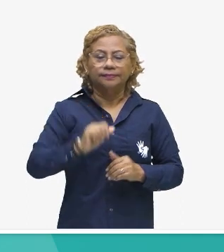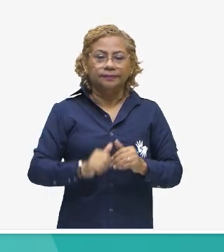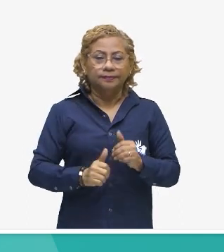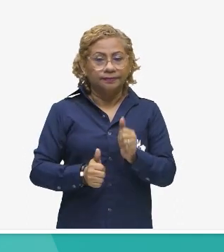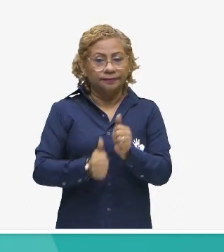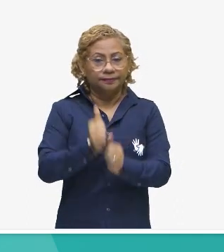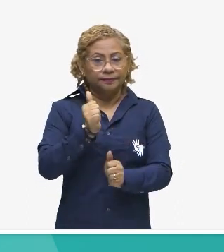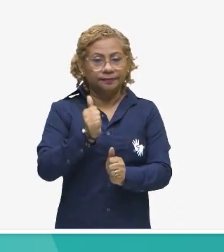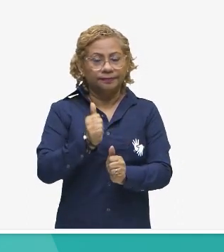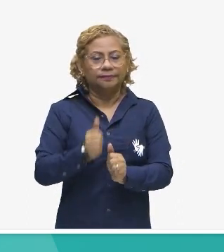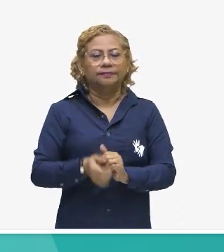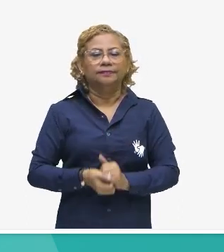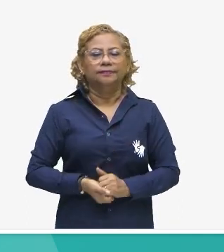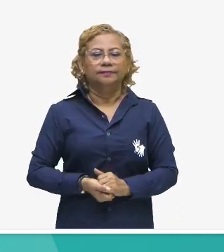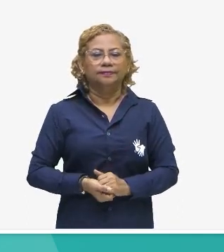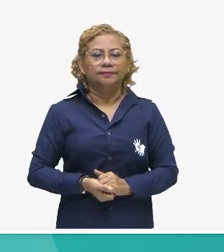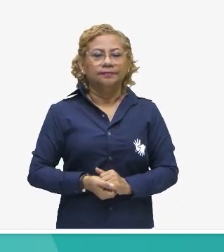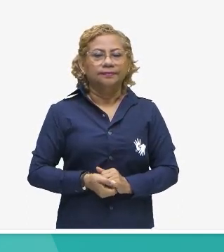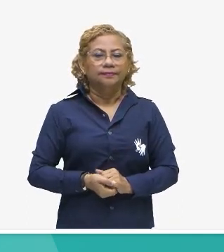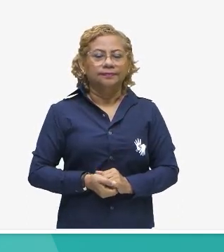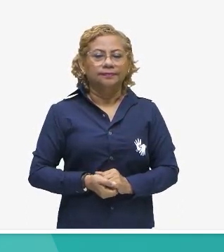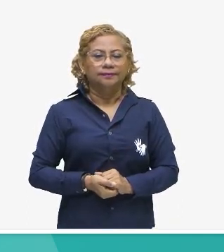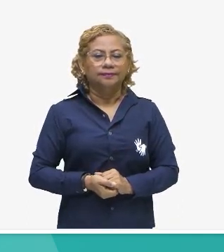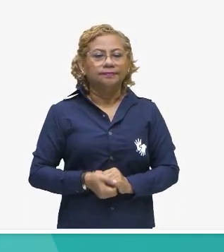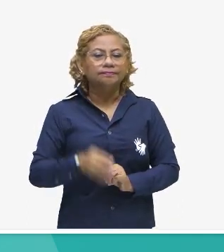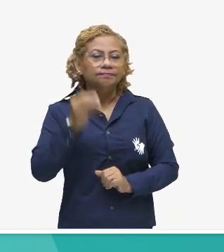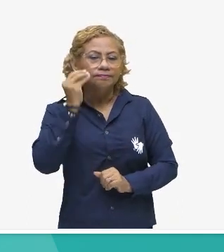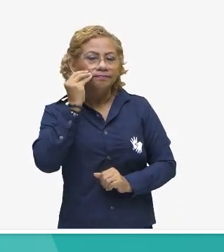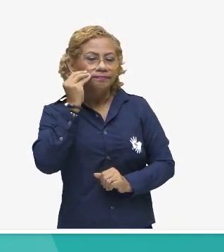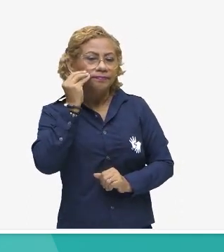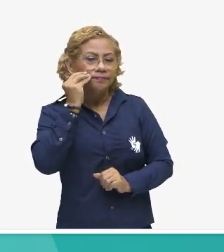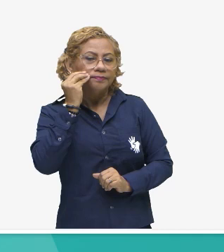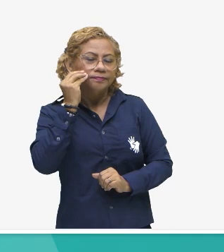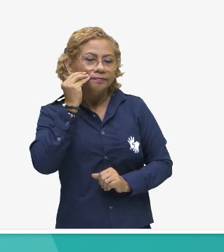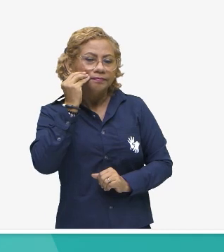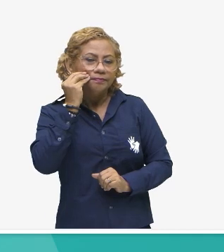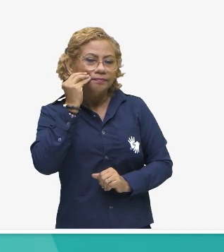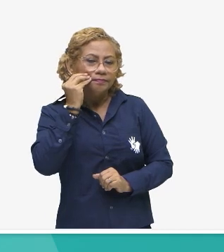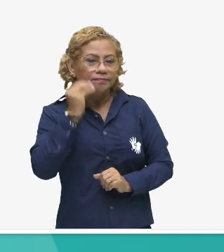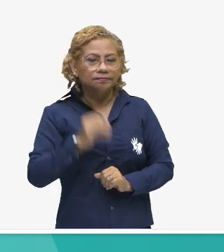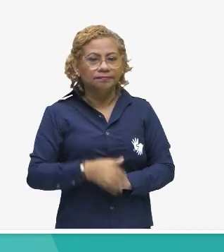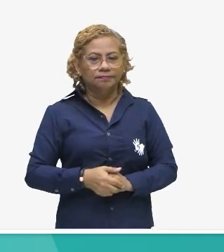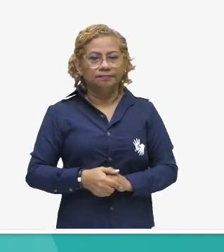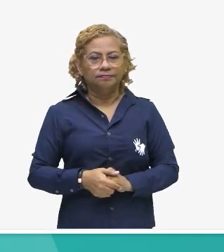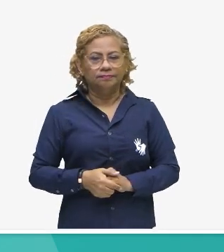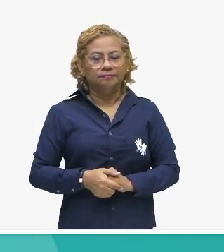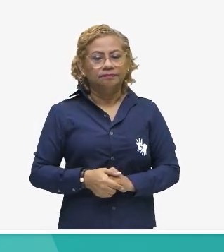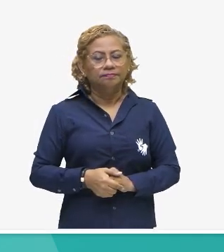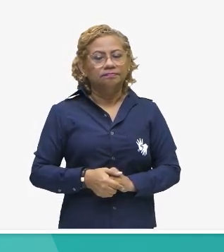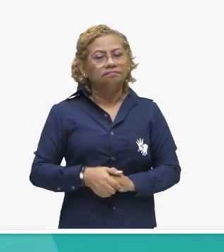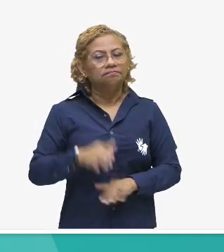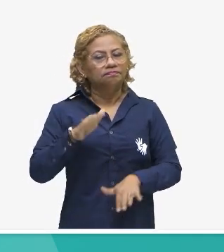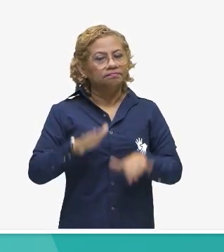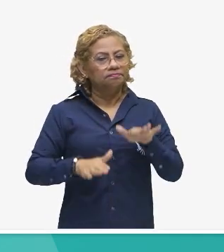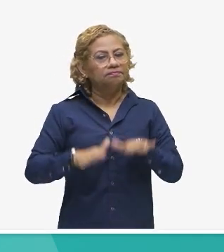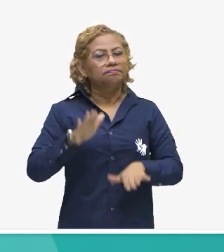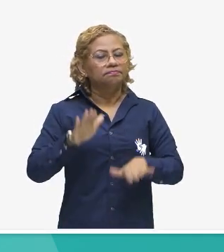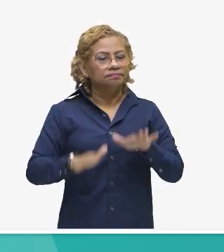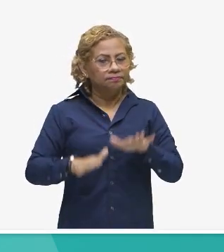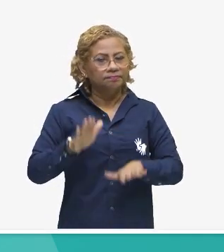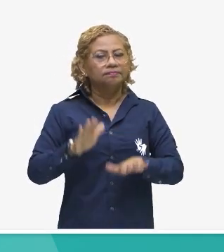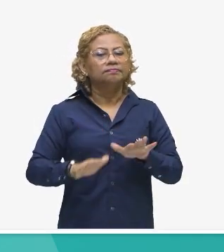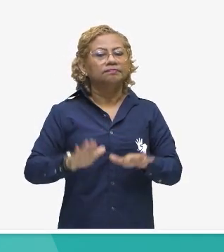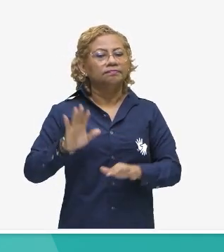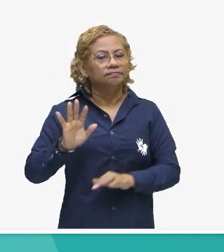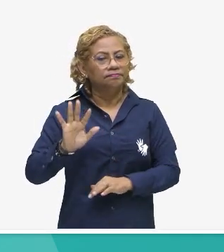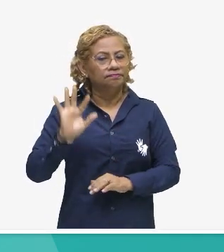digo se, essa situação que pode acontecer, né?